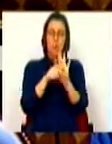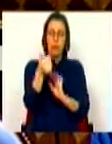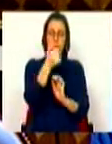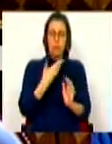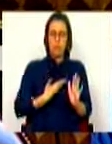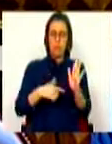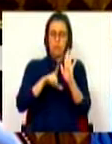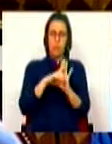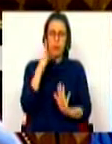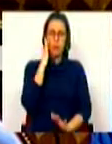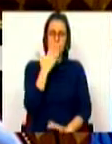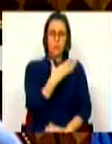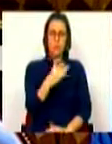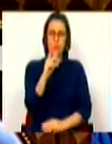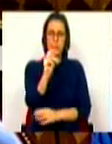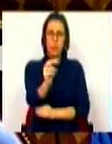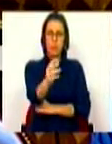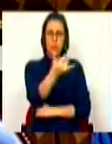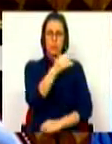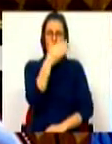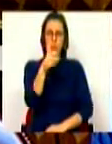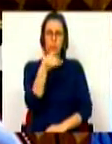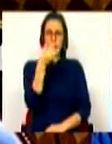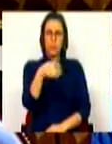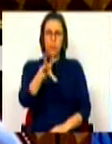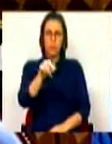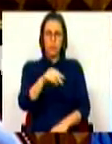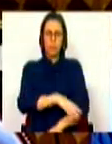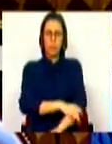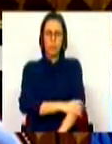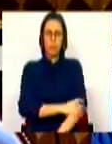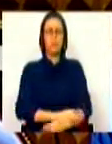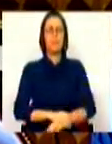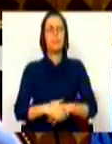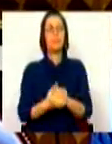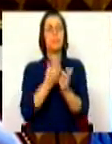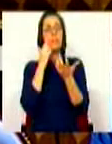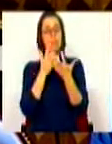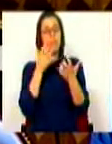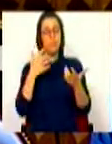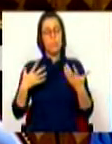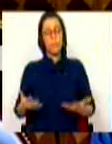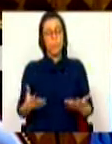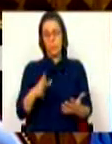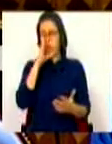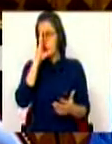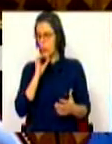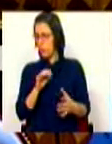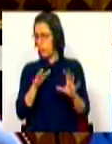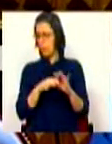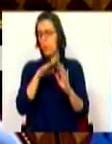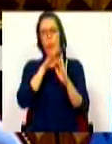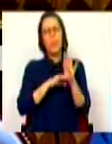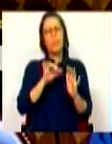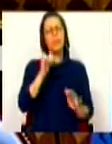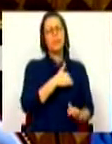do Decreto-Lei nº 113, de 2011, de 29 de novembro. Releve-se que o atual Governo, no seu programa para